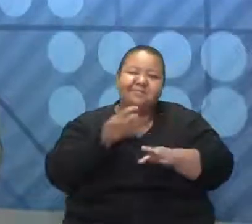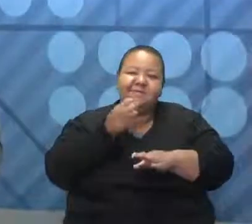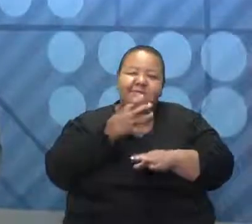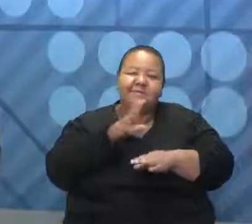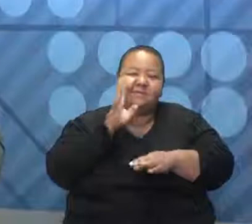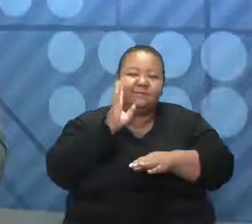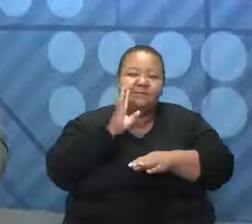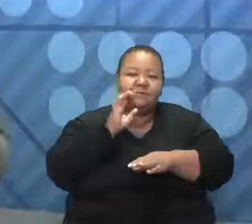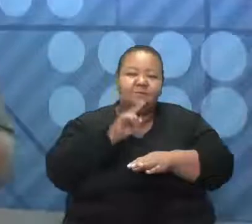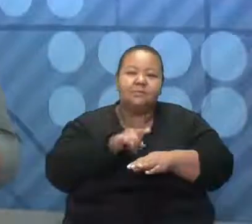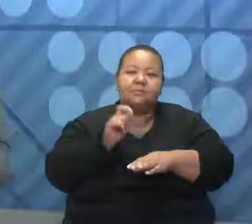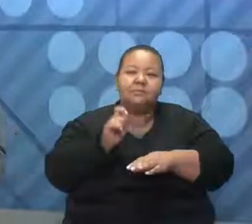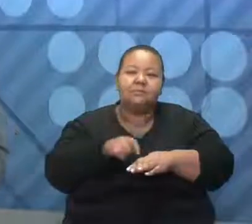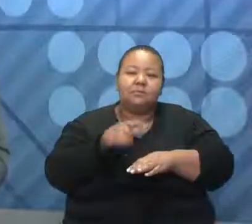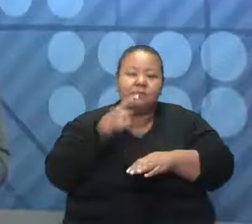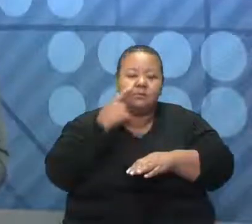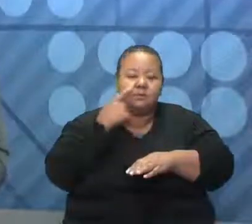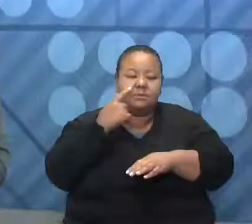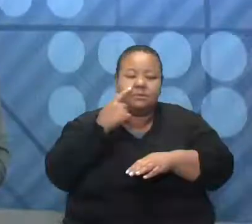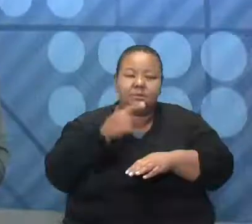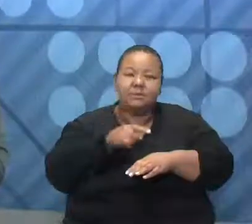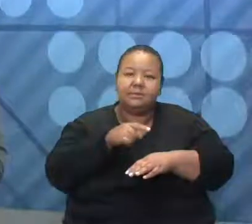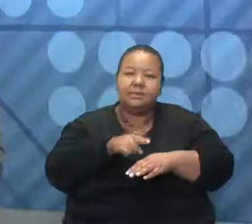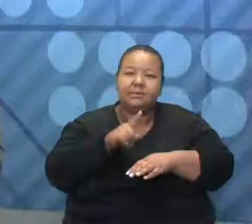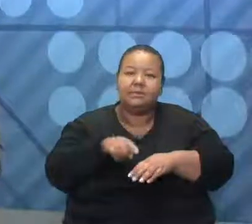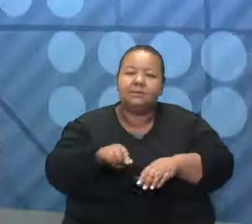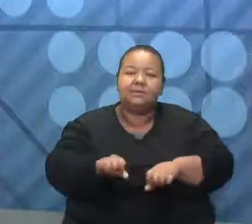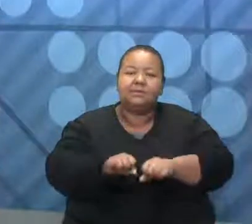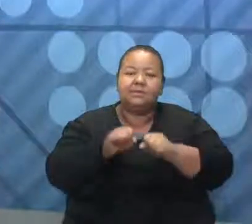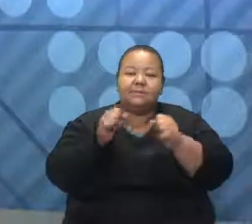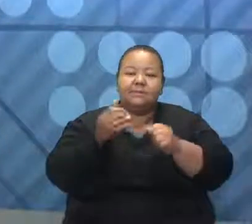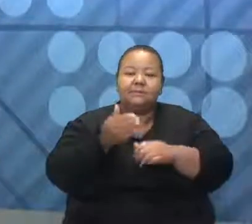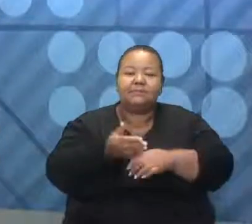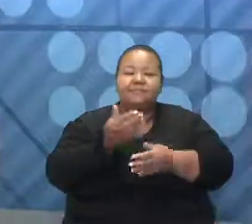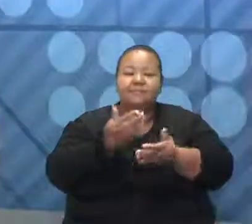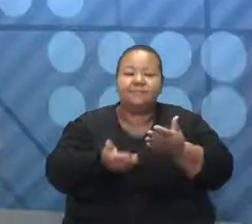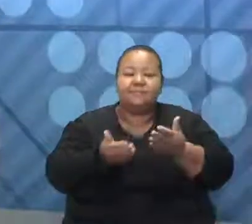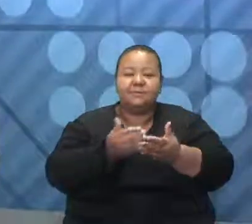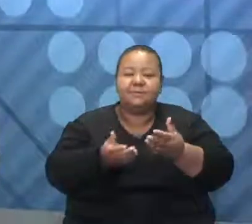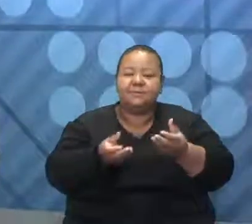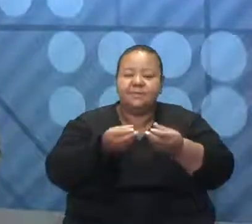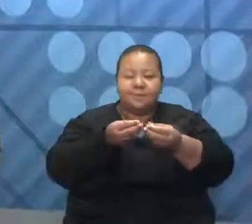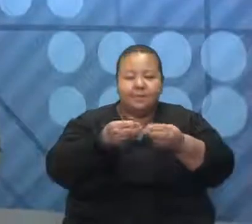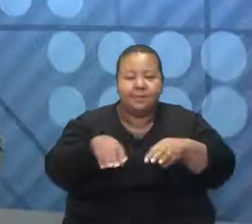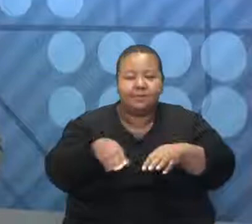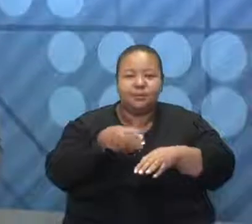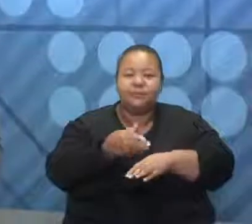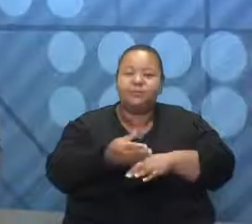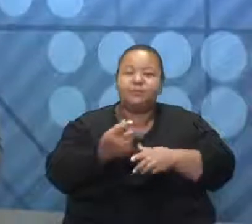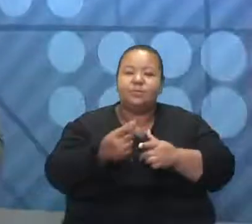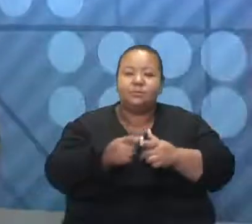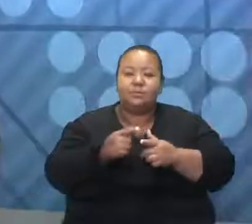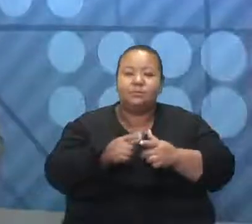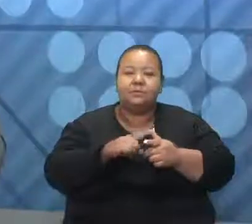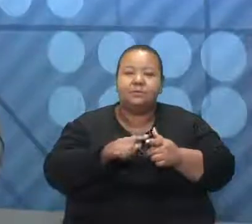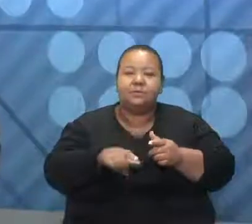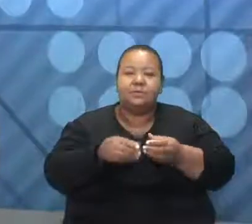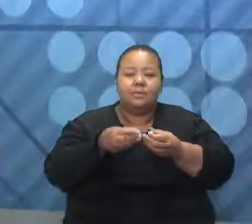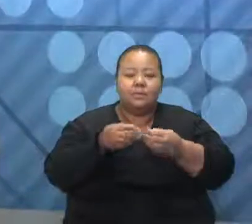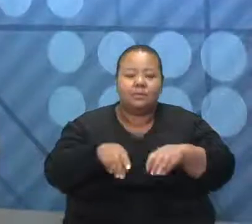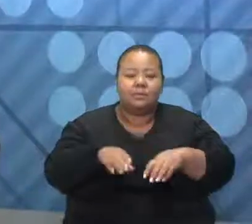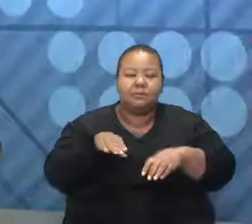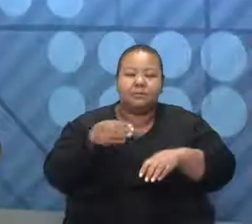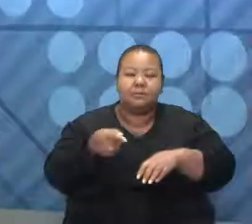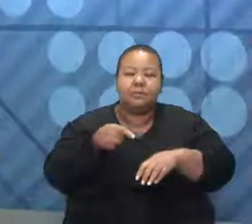interessante. Como que a gente tem que considerar essas avarias, essas perdas, esses prejuízos? E porque teve tanto prejuízo na hora